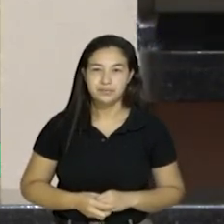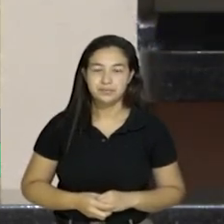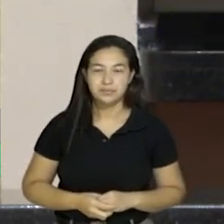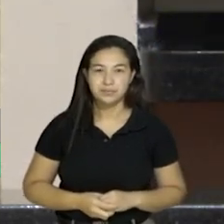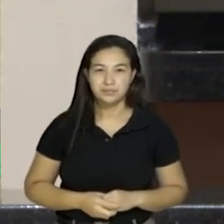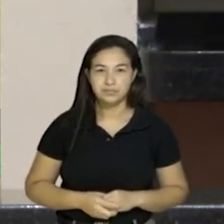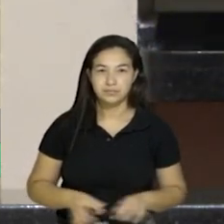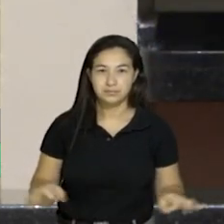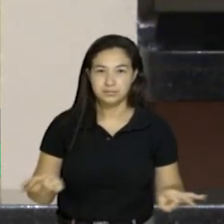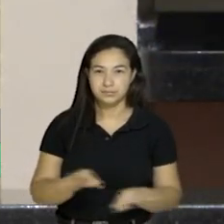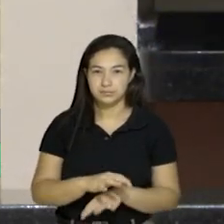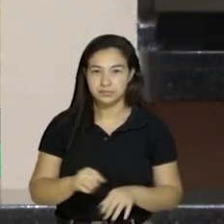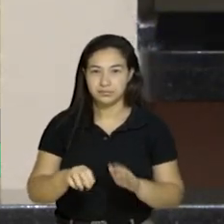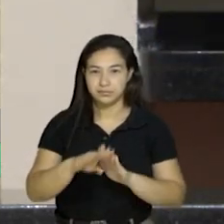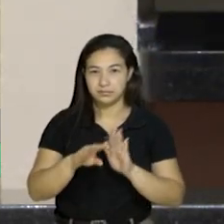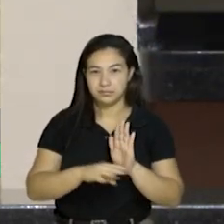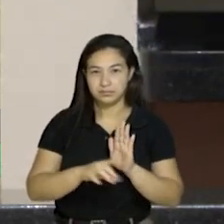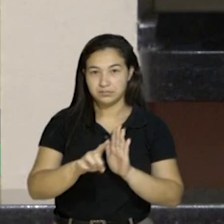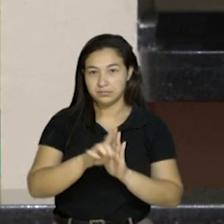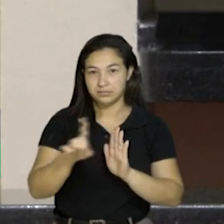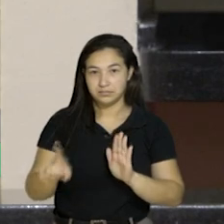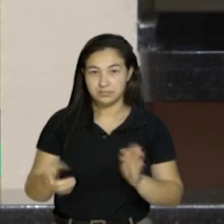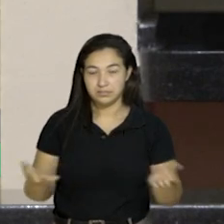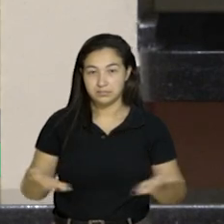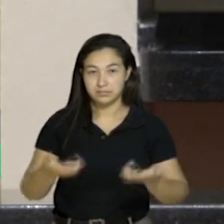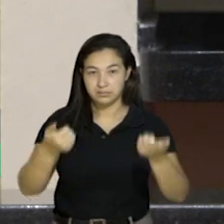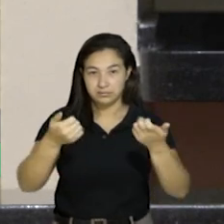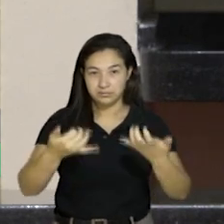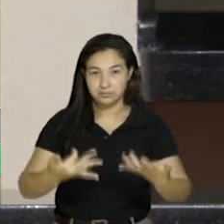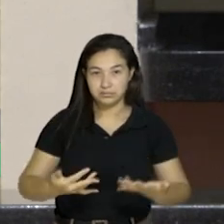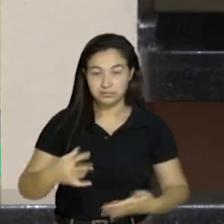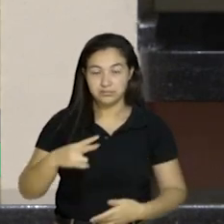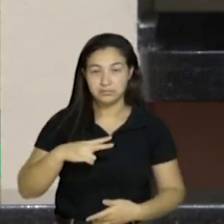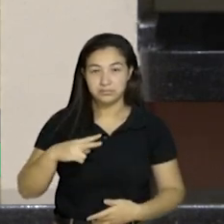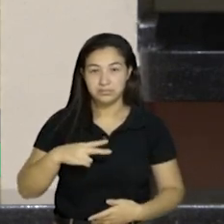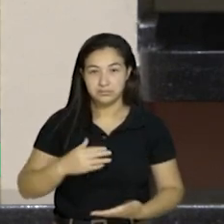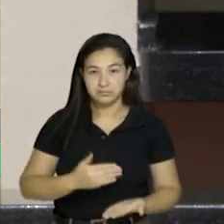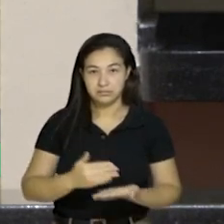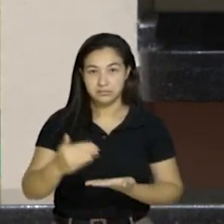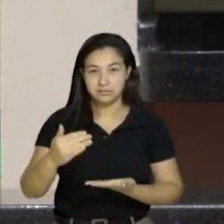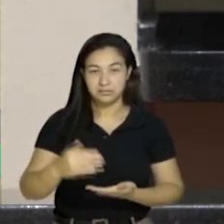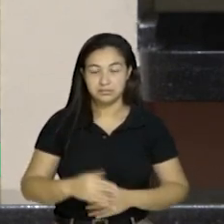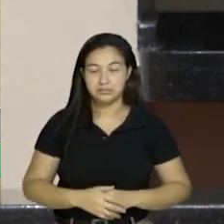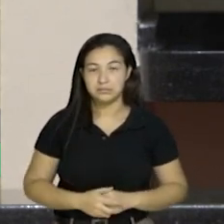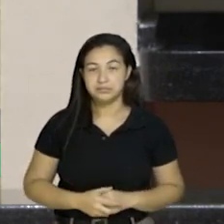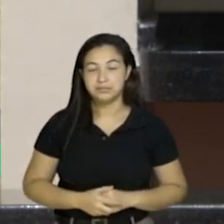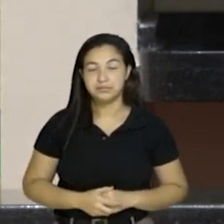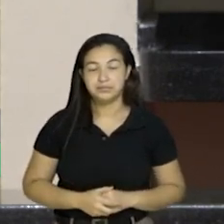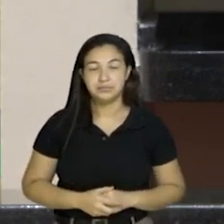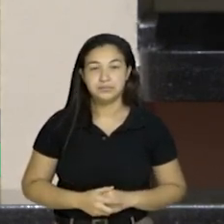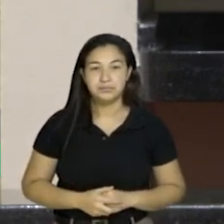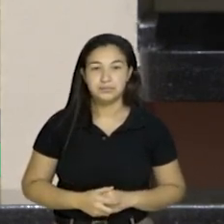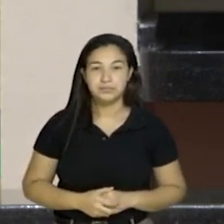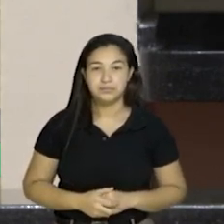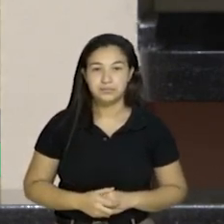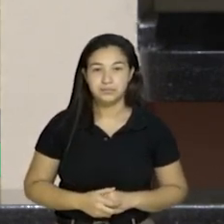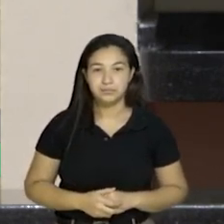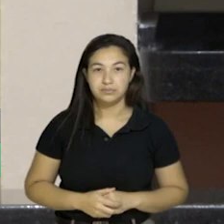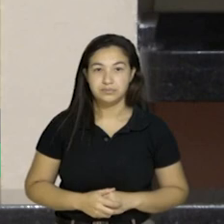encerrada a ordem do dia passamos as explicações pessoais